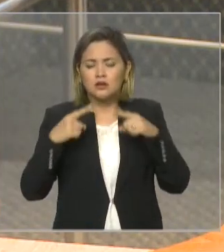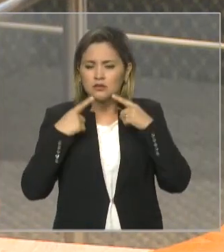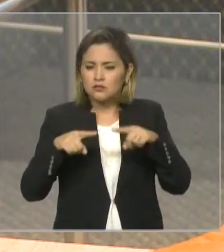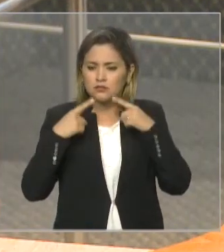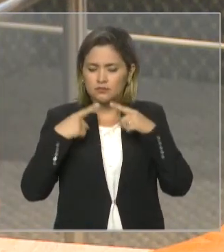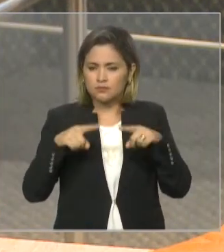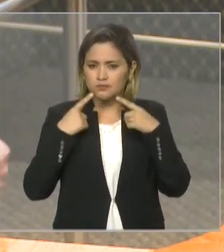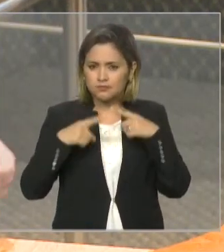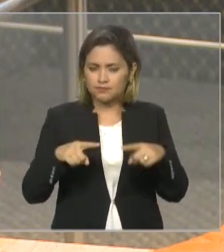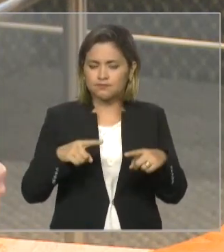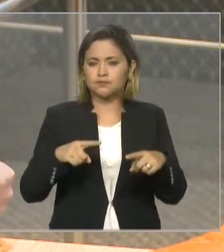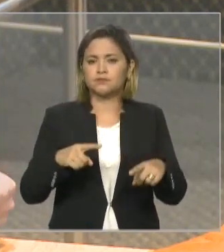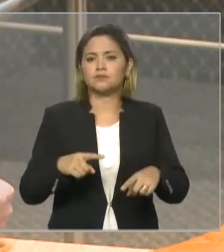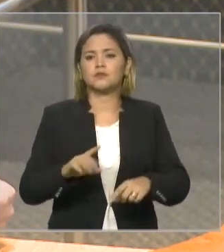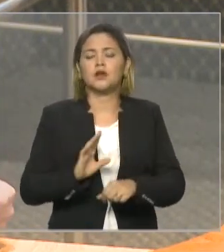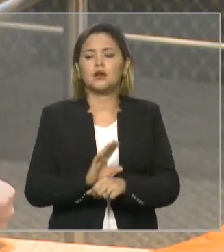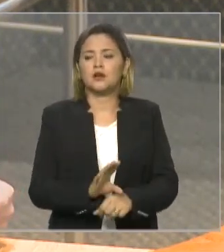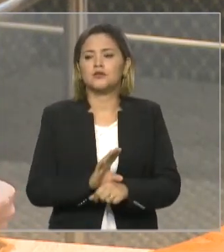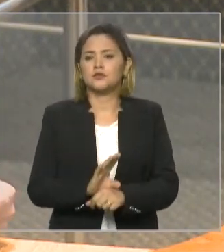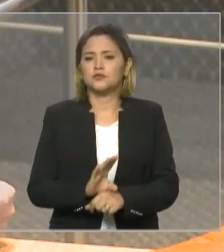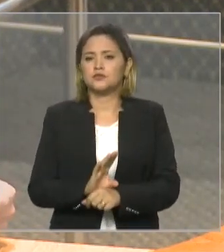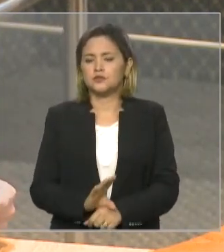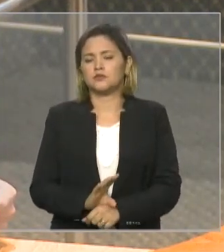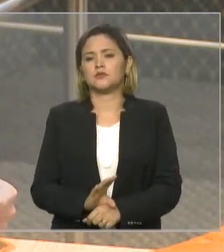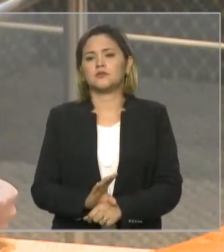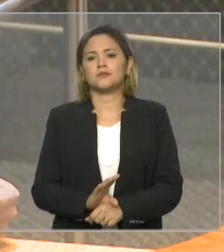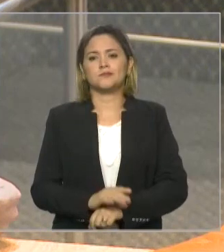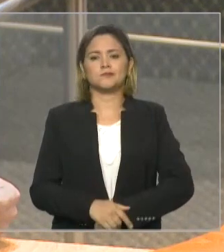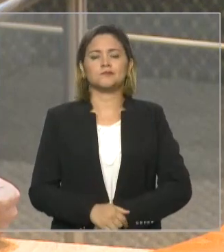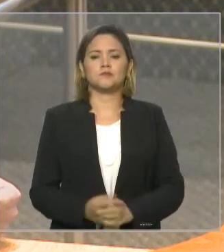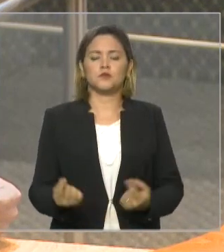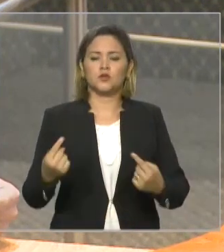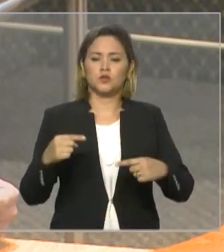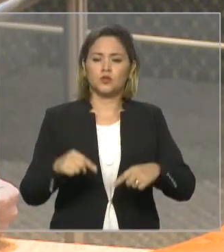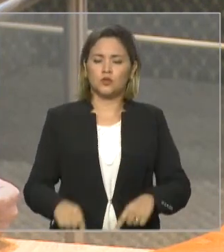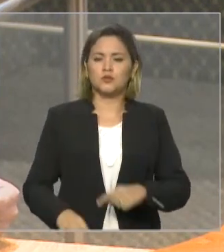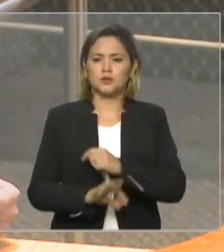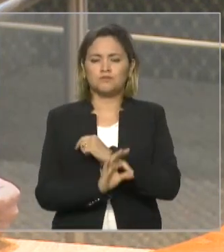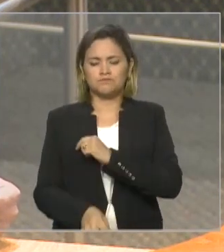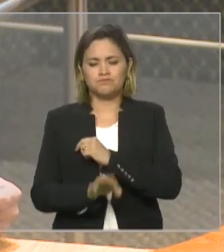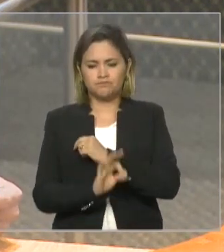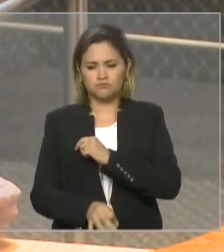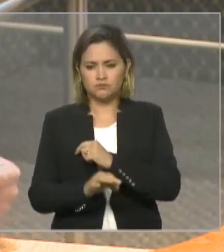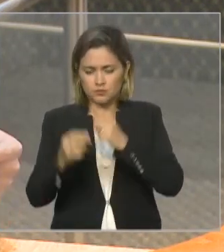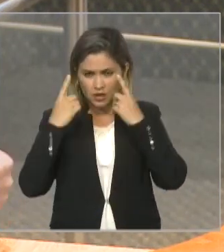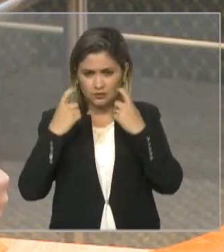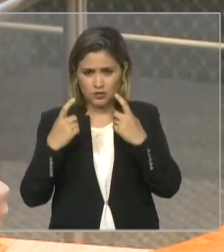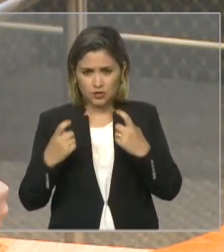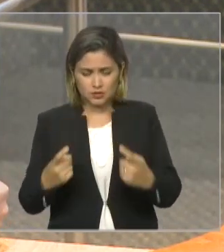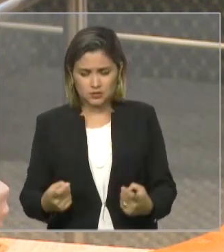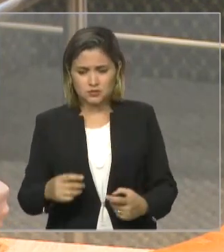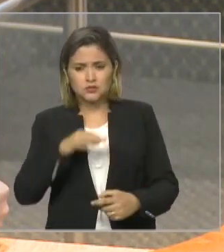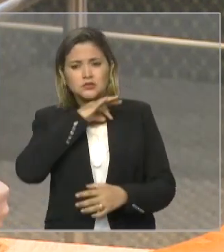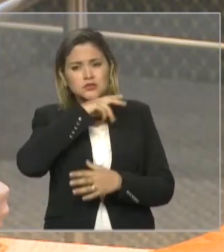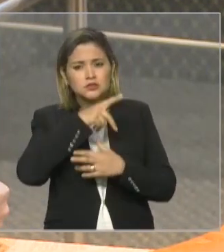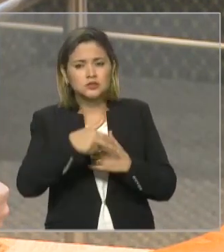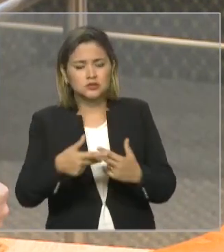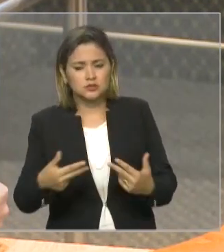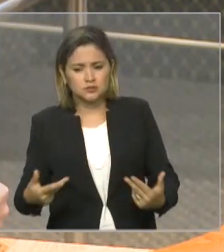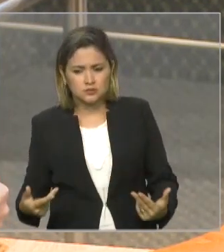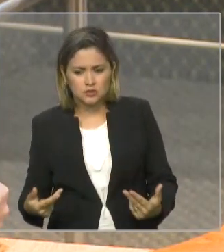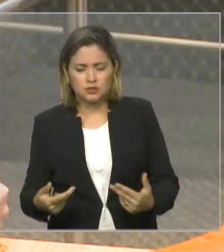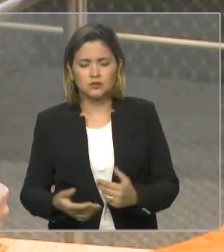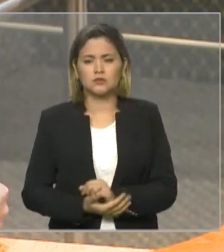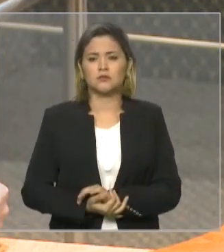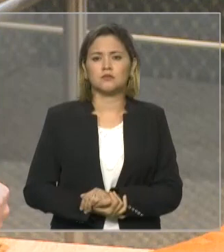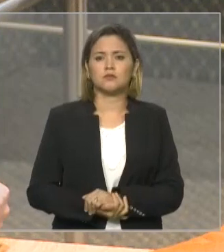denunciar, de poder ajudar nessas investigações, de combater esses criadores